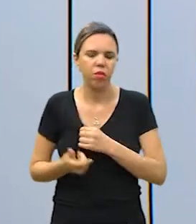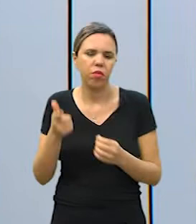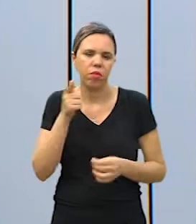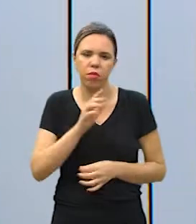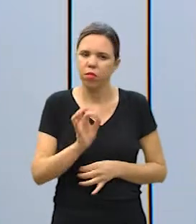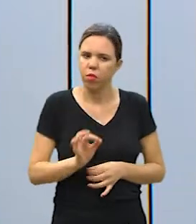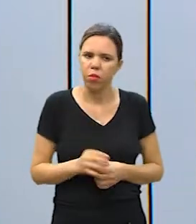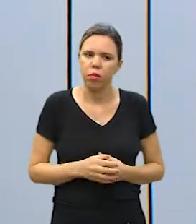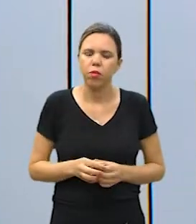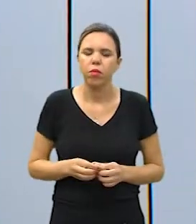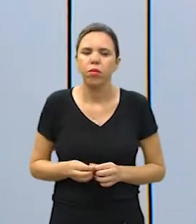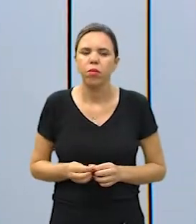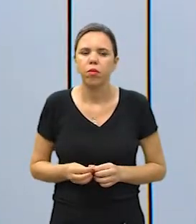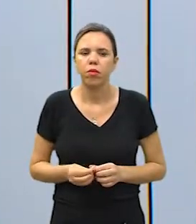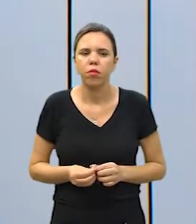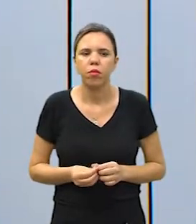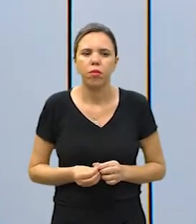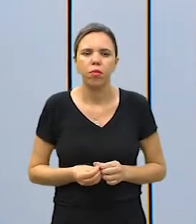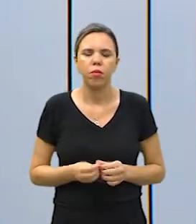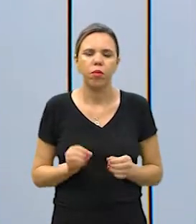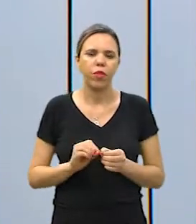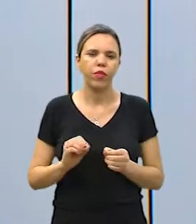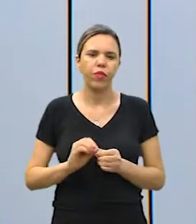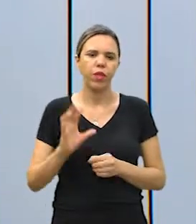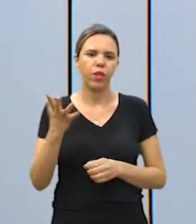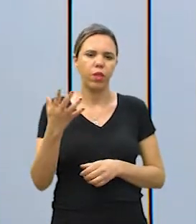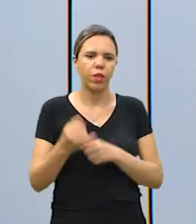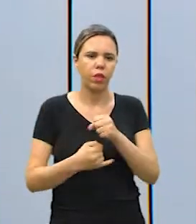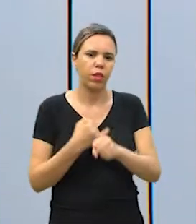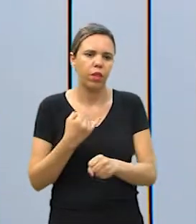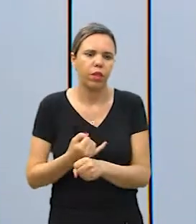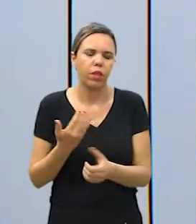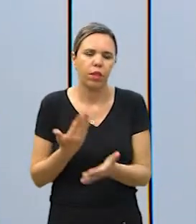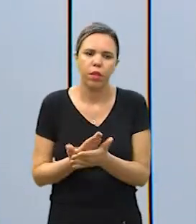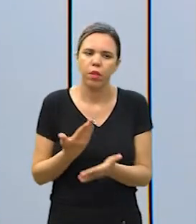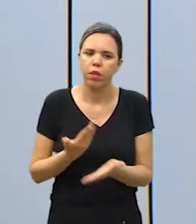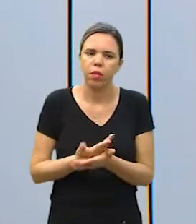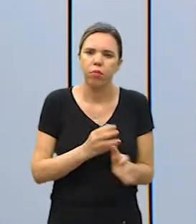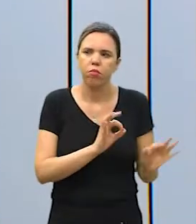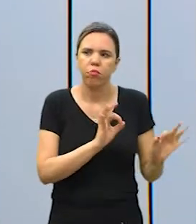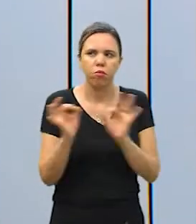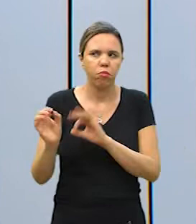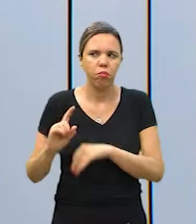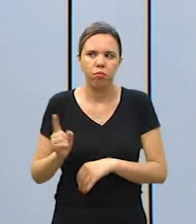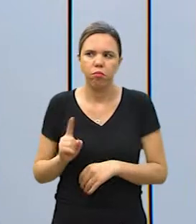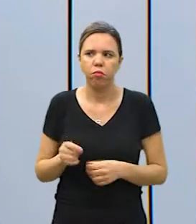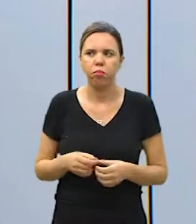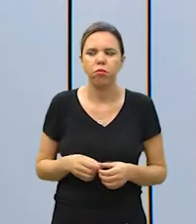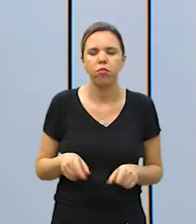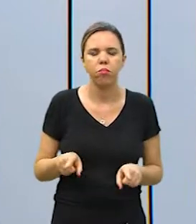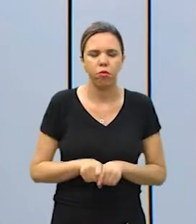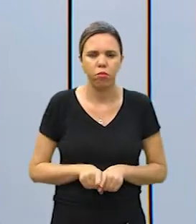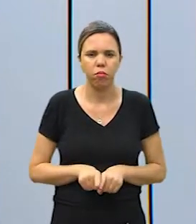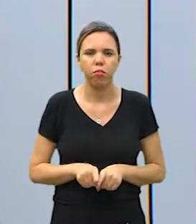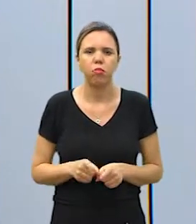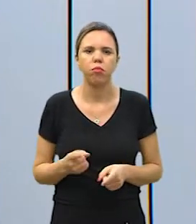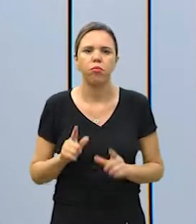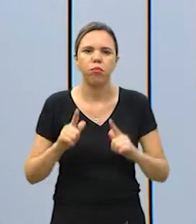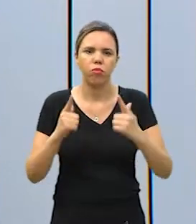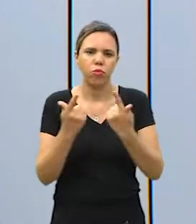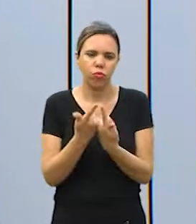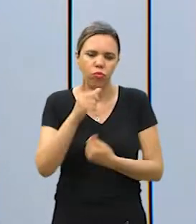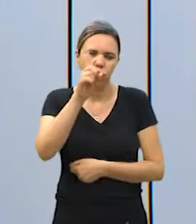de não conseguir fazer com que acontecesse as aulas online, não conseguir acompanhar, e também de